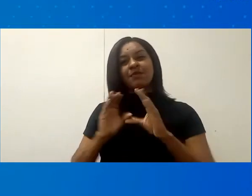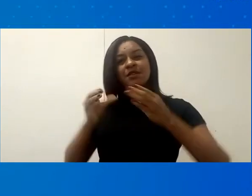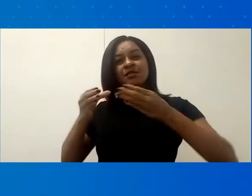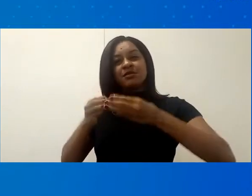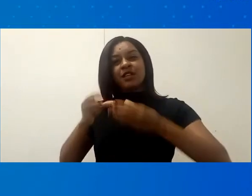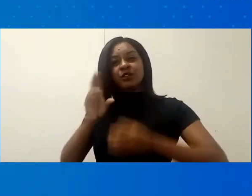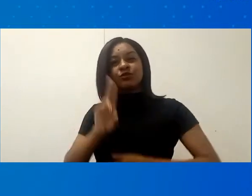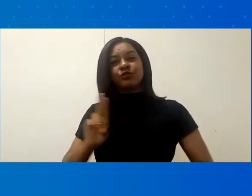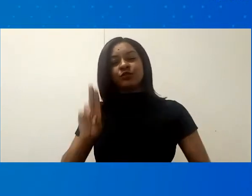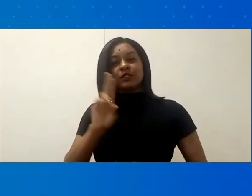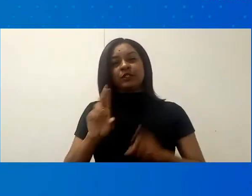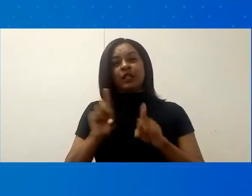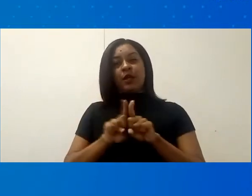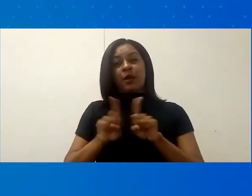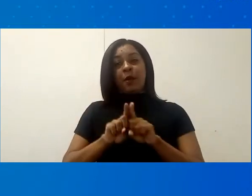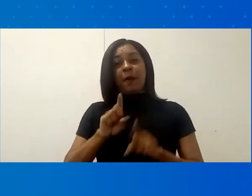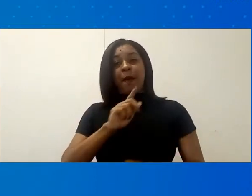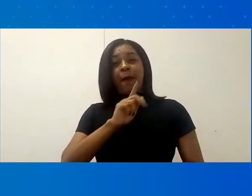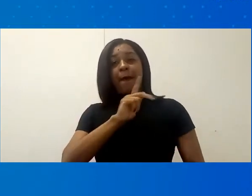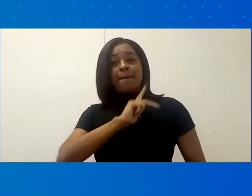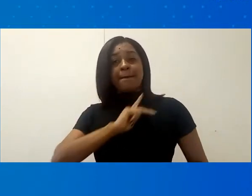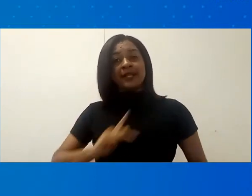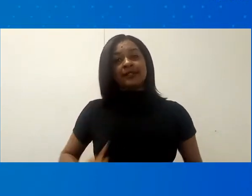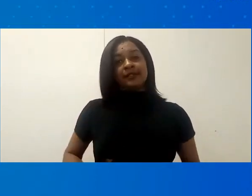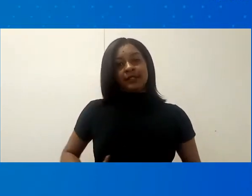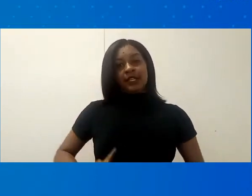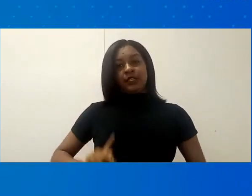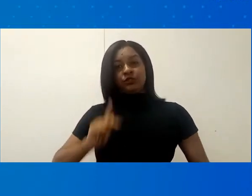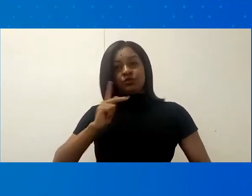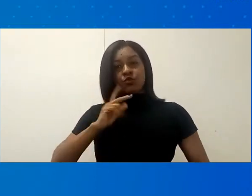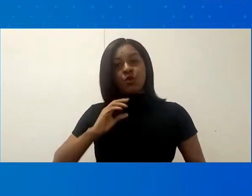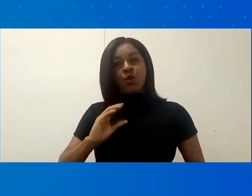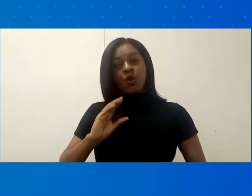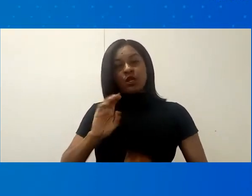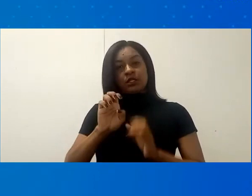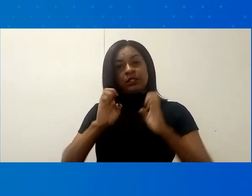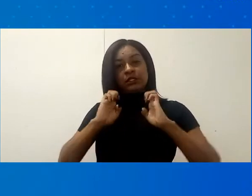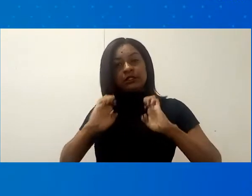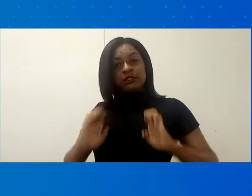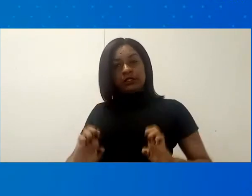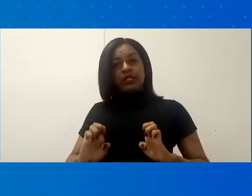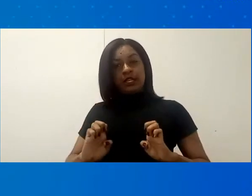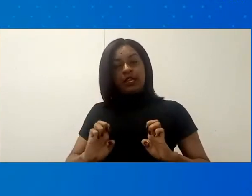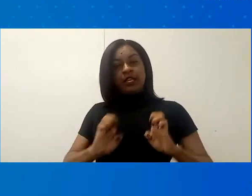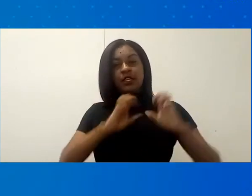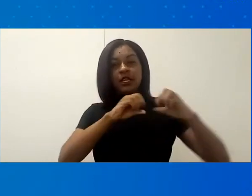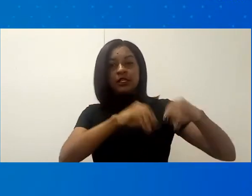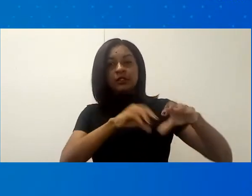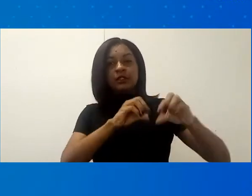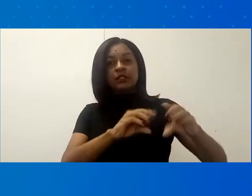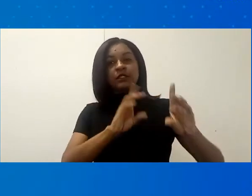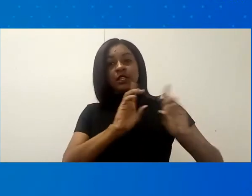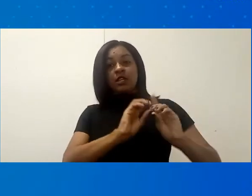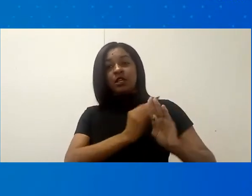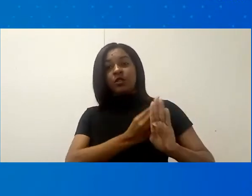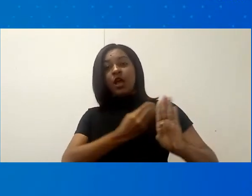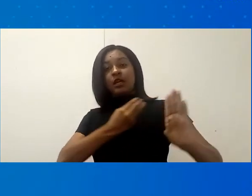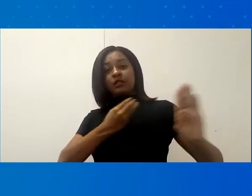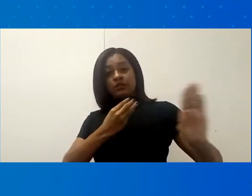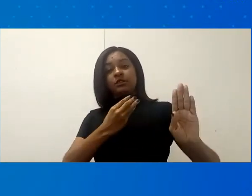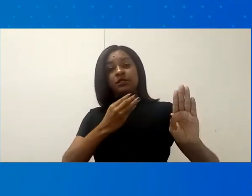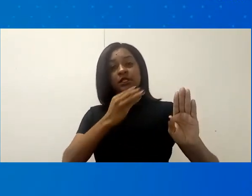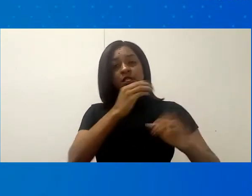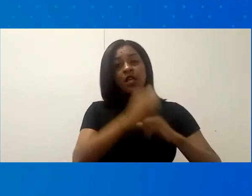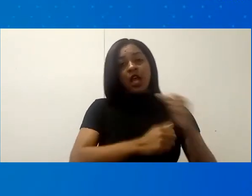presidente do conselho de ética da Associação Brasileira de educação a distância entre os anos de 2009 e